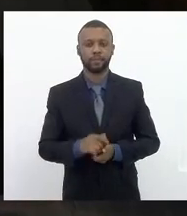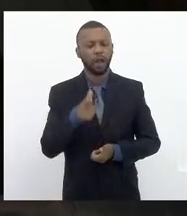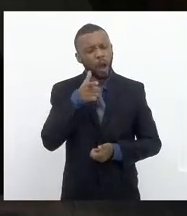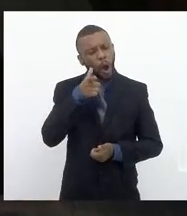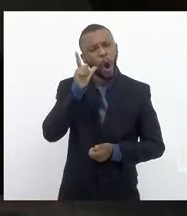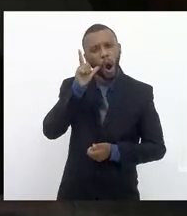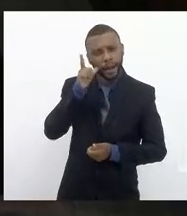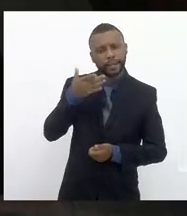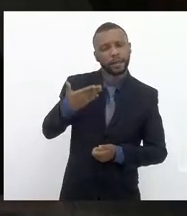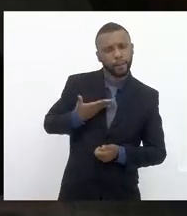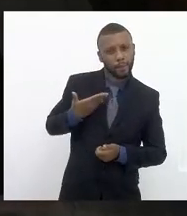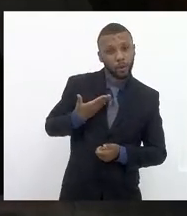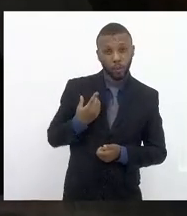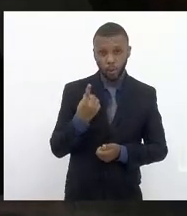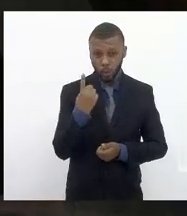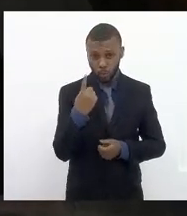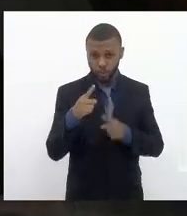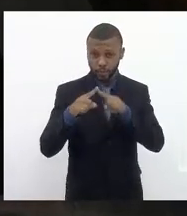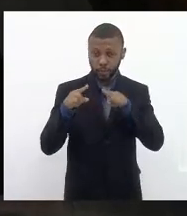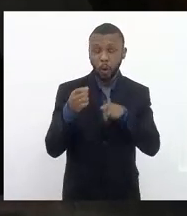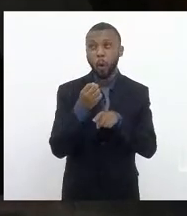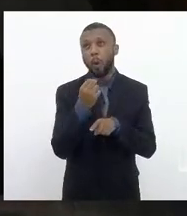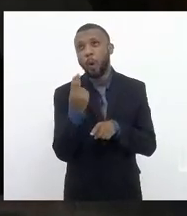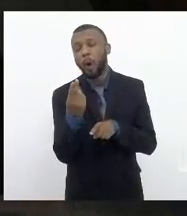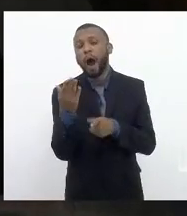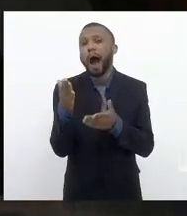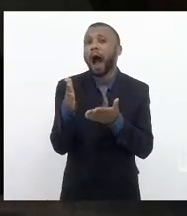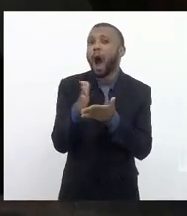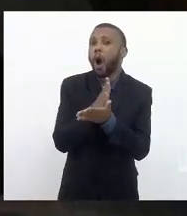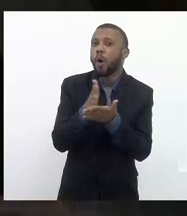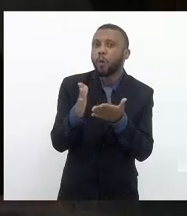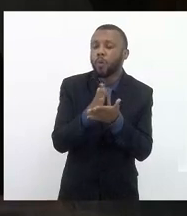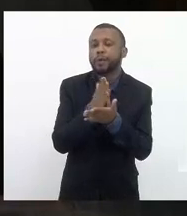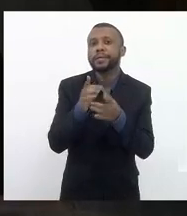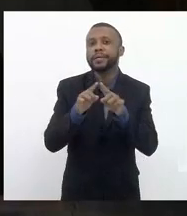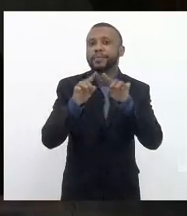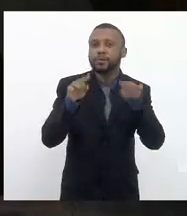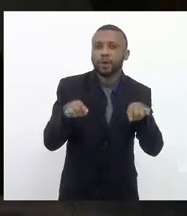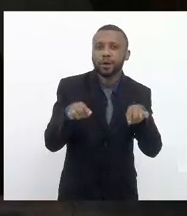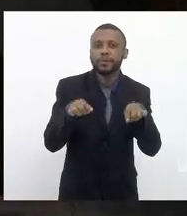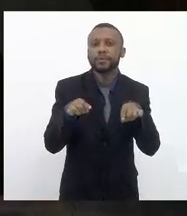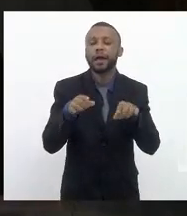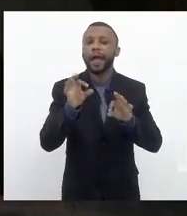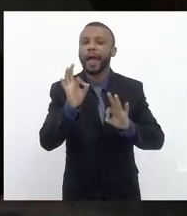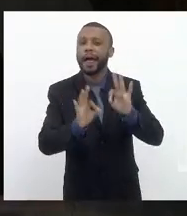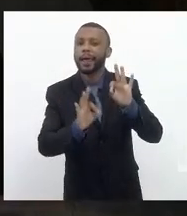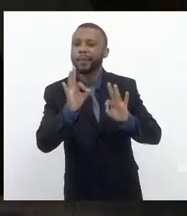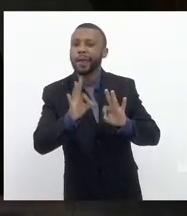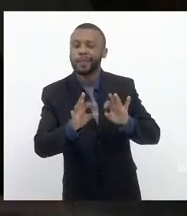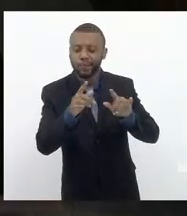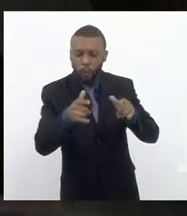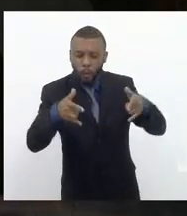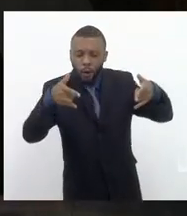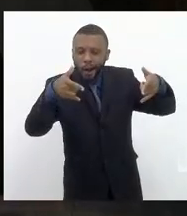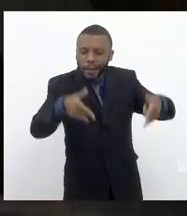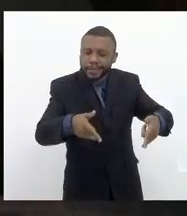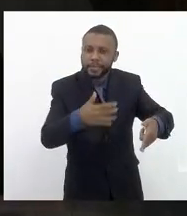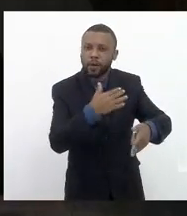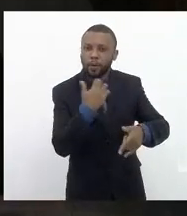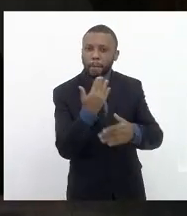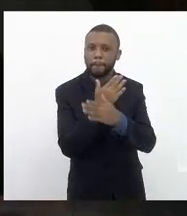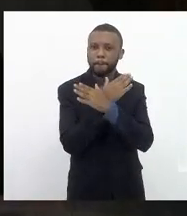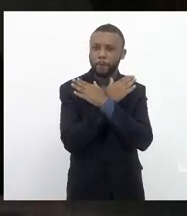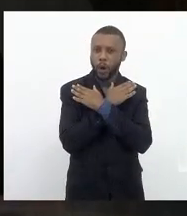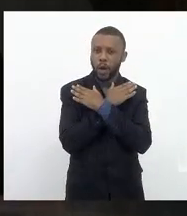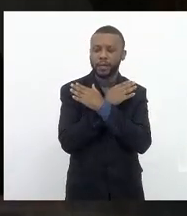um servidor ou alguns servidores fizeram um caixão em minha homenagem É verdade é um caixão